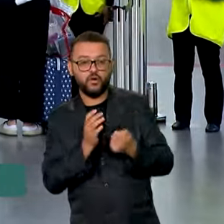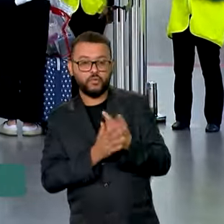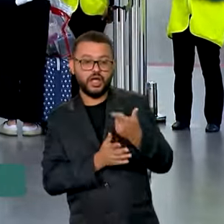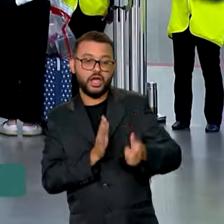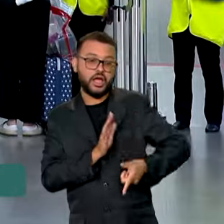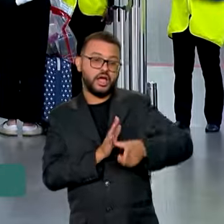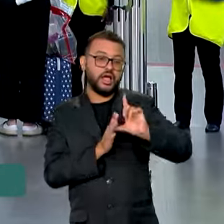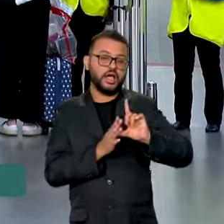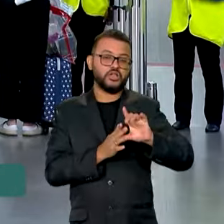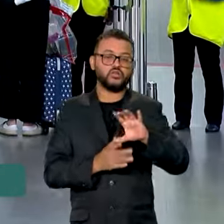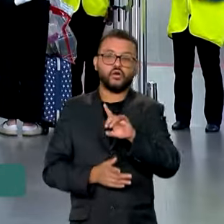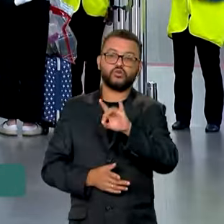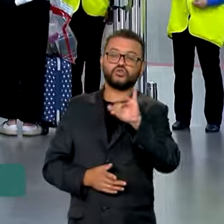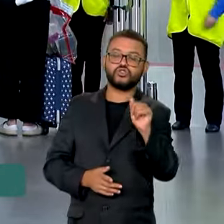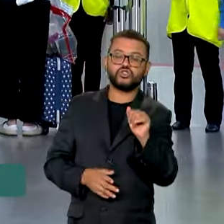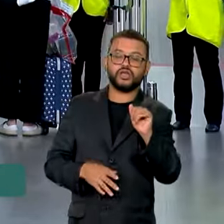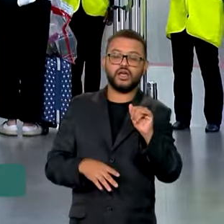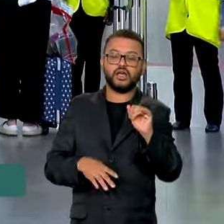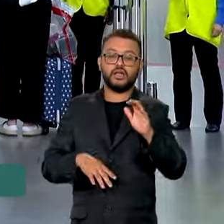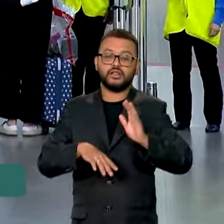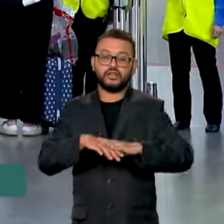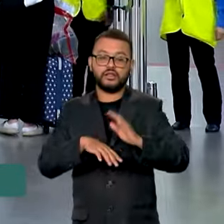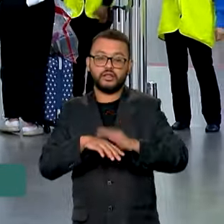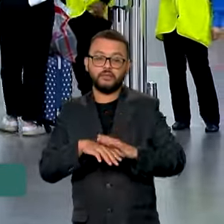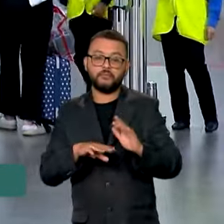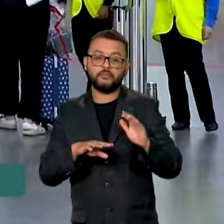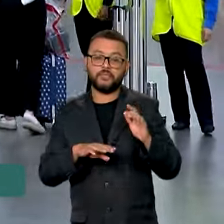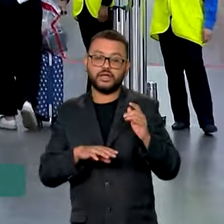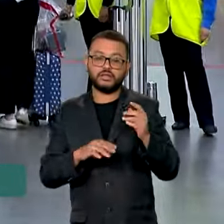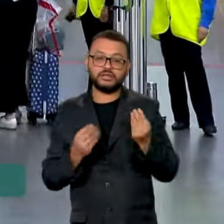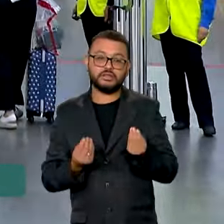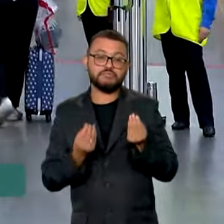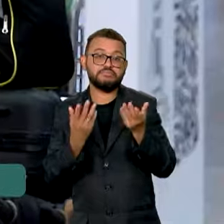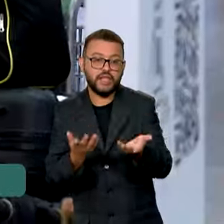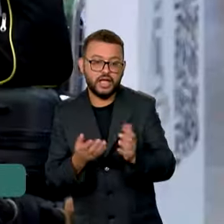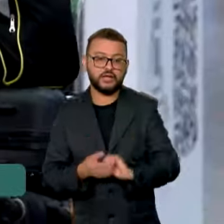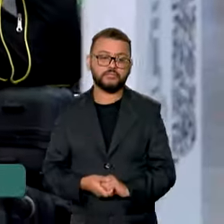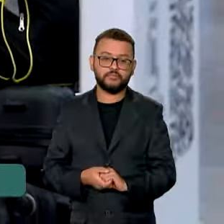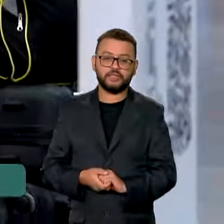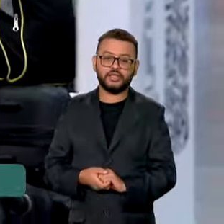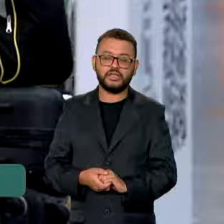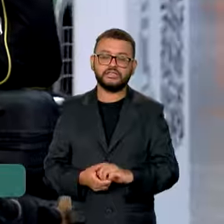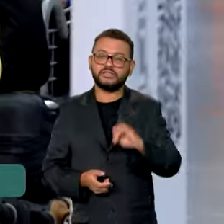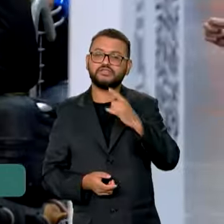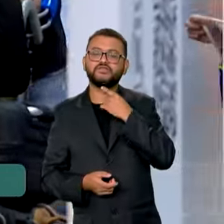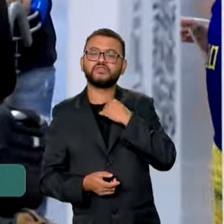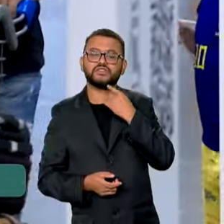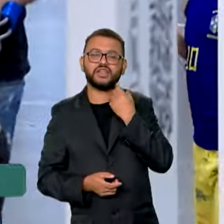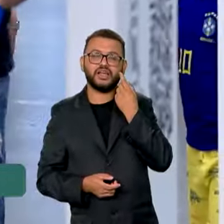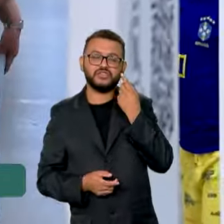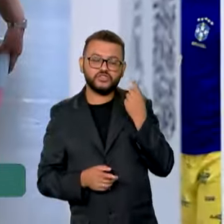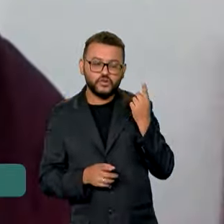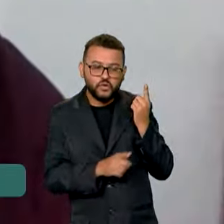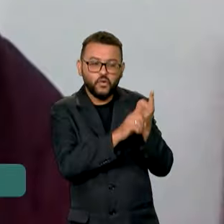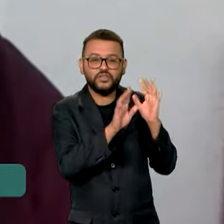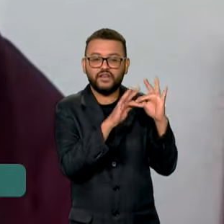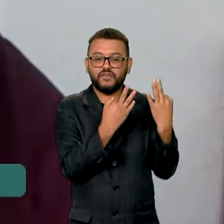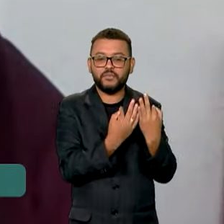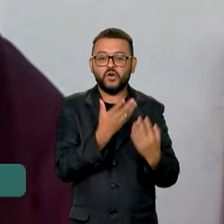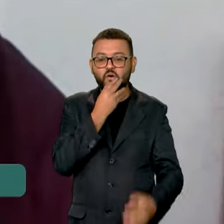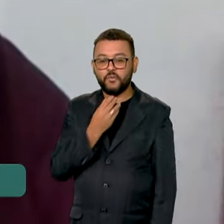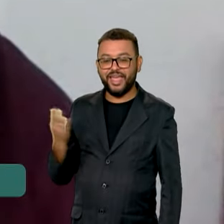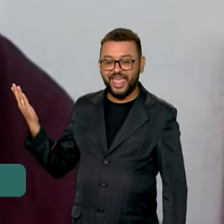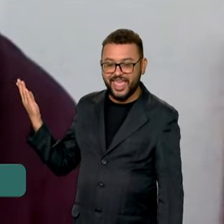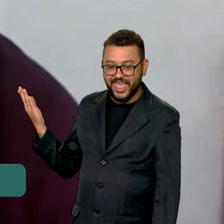antecedência e em datas na baixa temporada serão os mais ofertados. E matar a saudade da família é justamente o que o